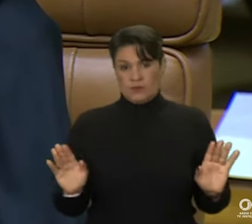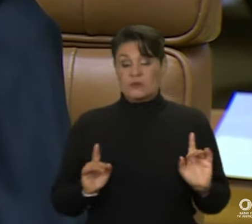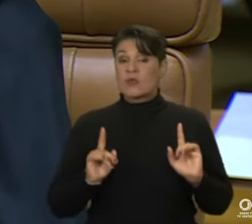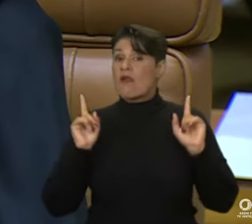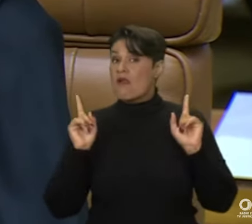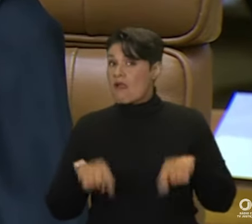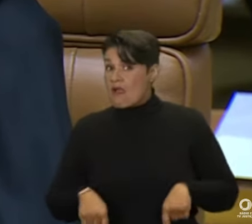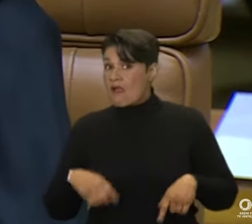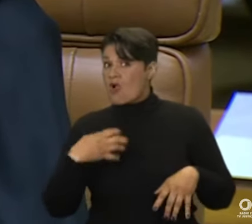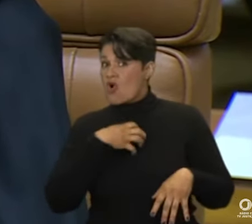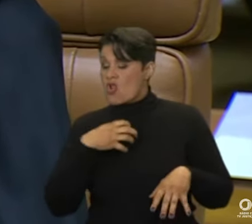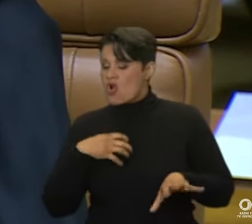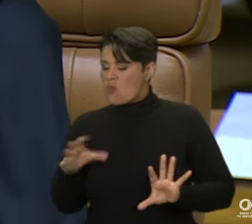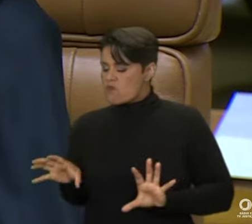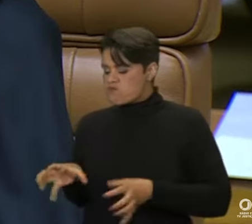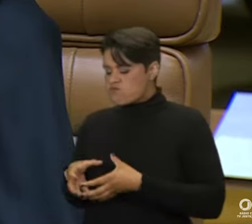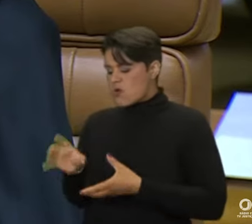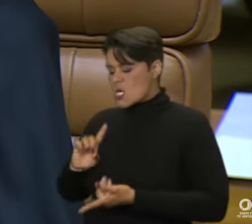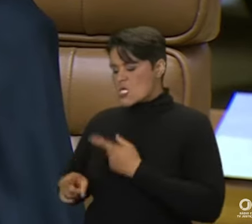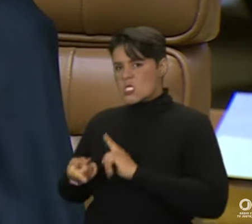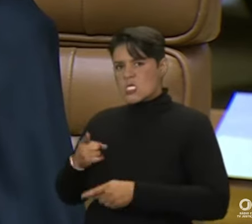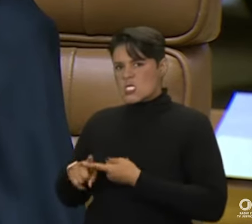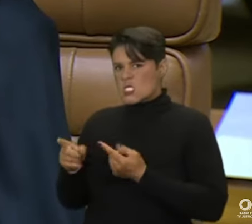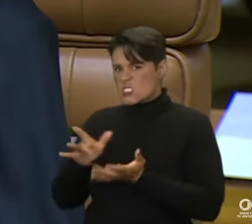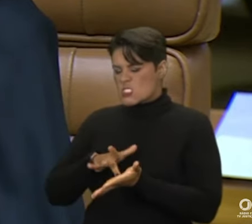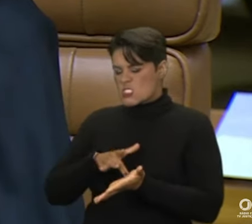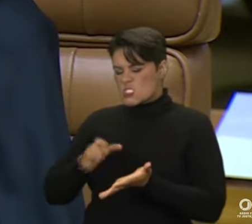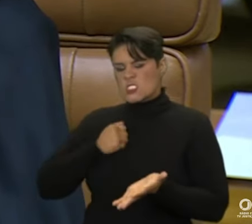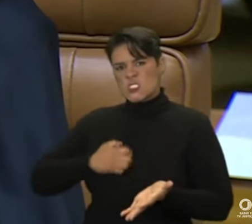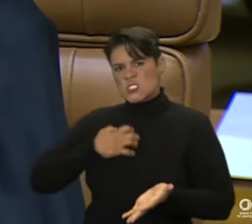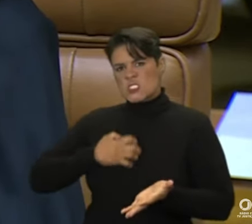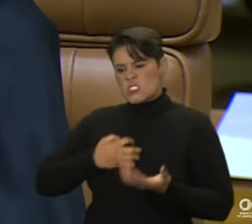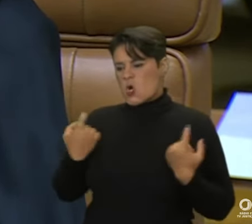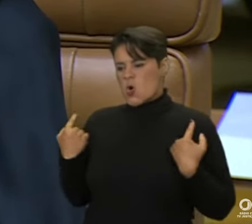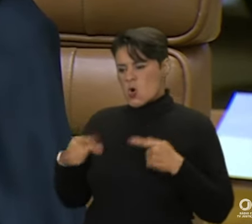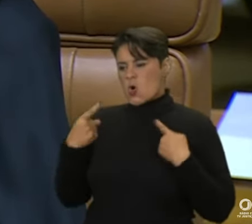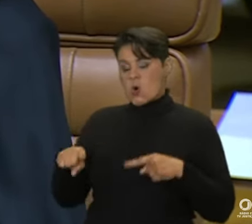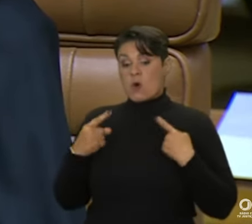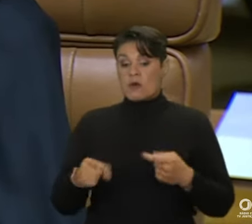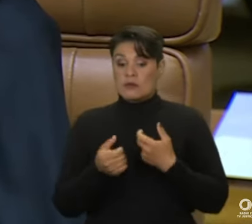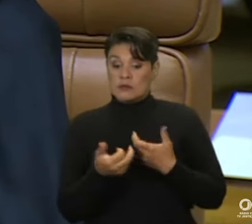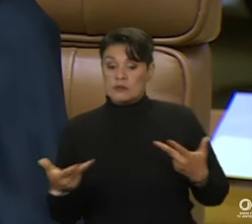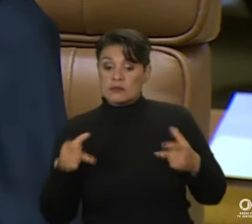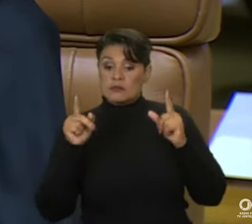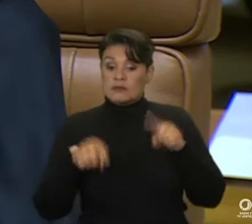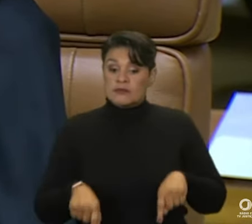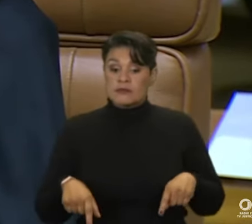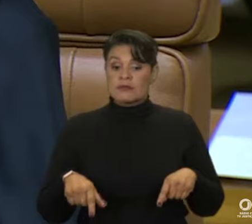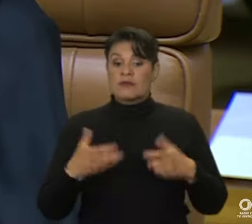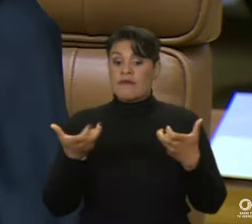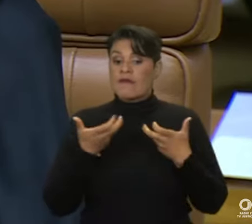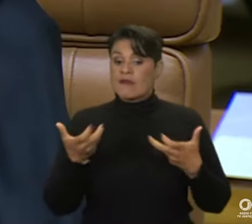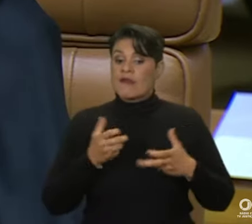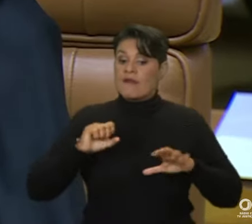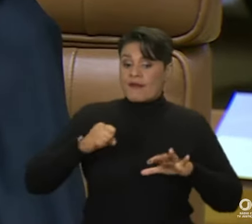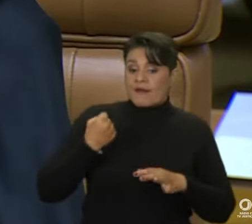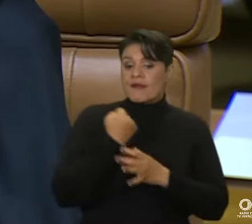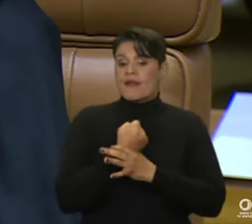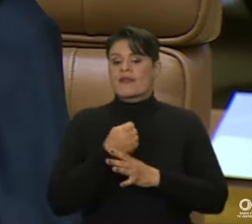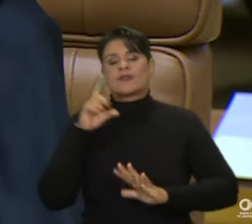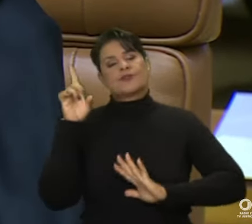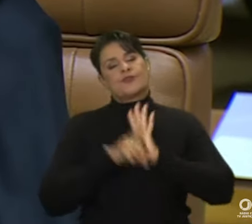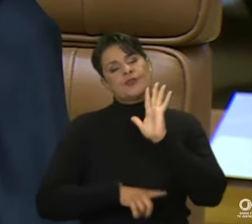movimento organizado por grupos que buscam atacar as instituições responsáveis pela garantia dos direitos fundamentais e das